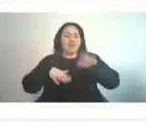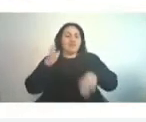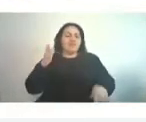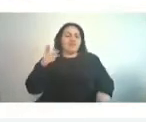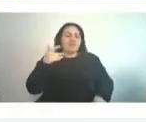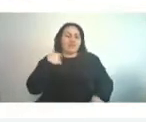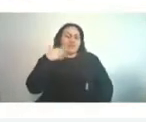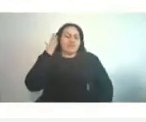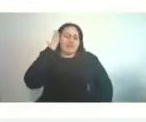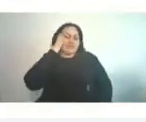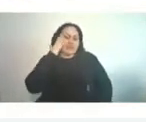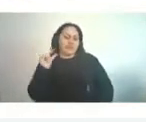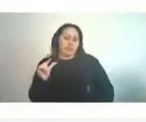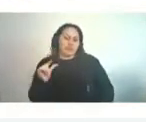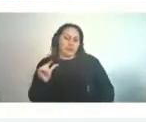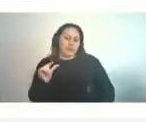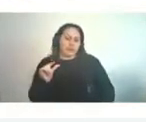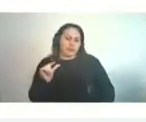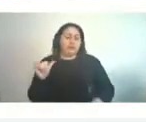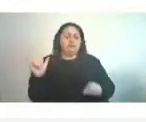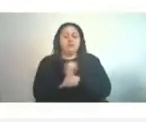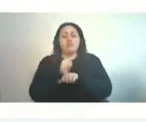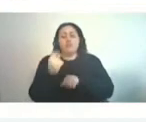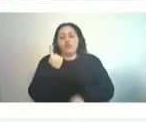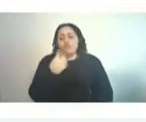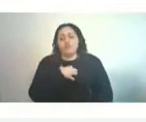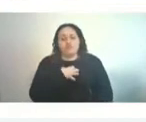a gente só sabe ensinar de um jeito, a gente não tem